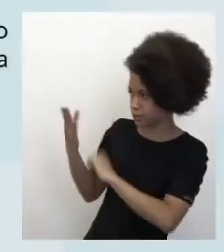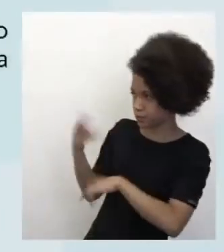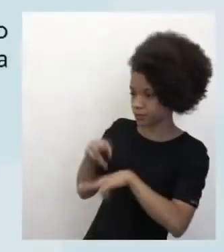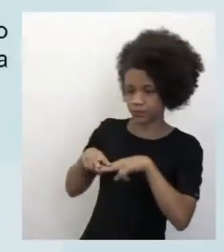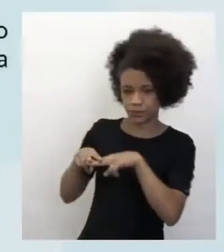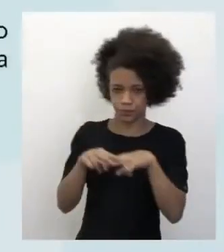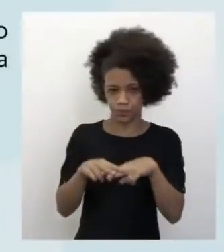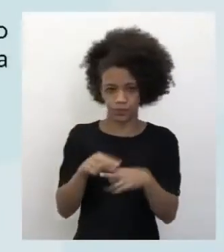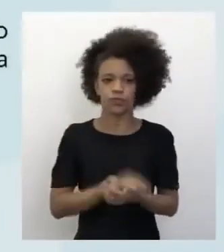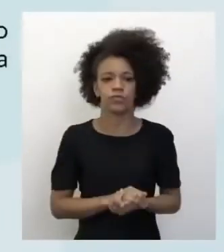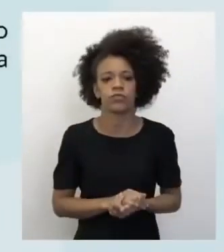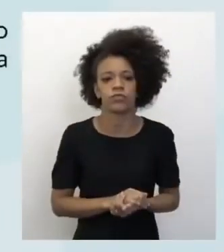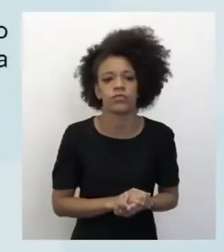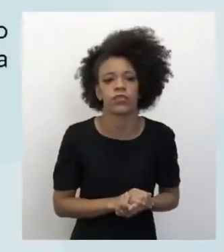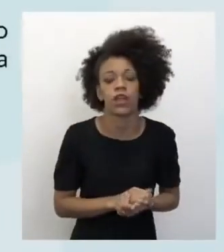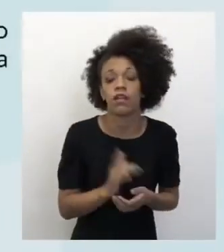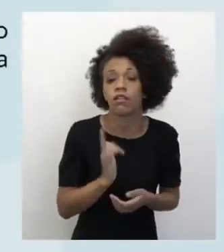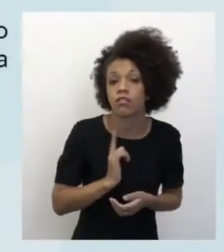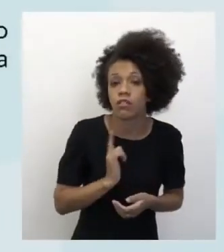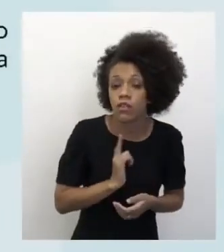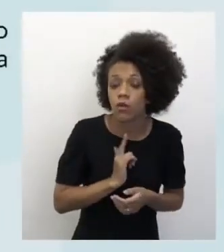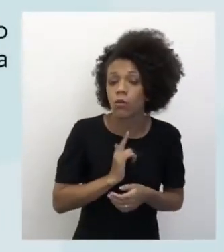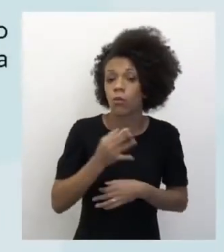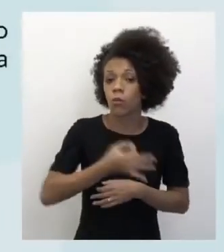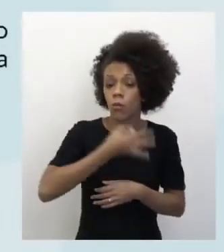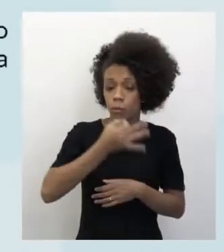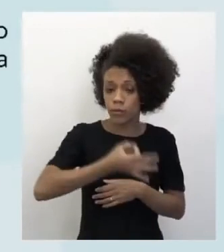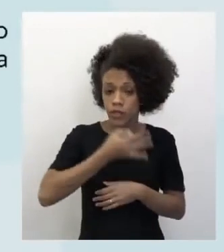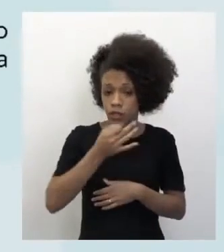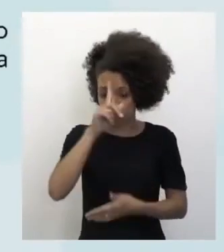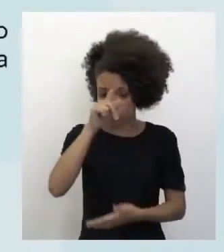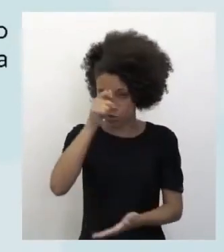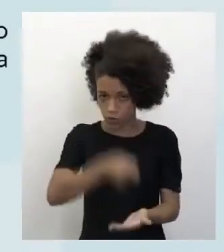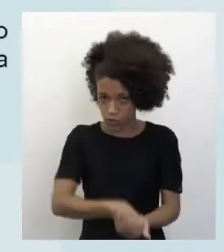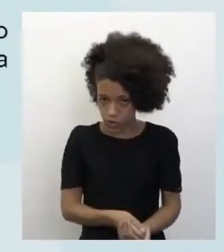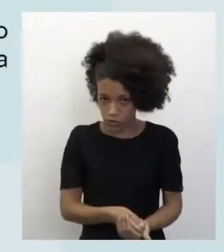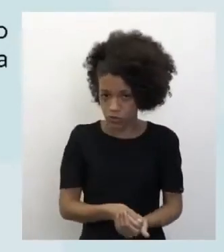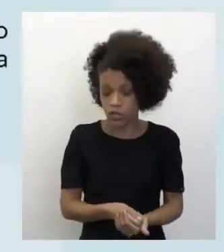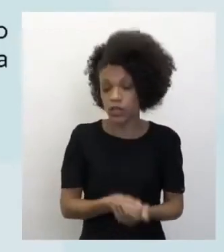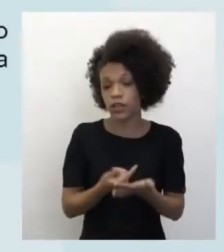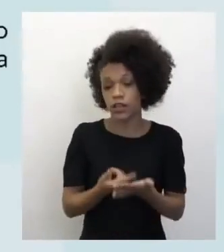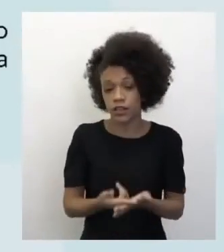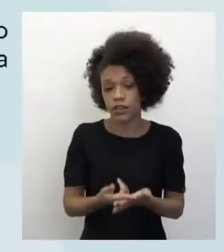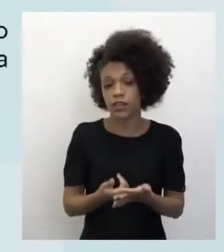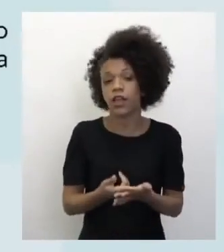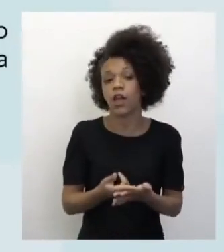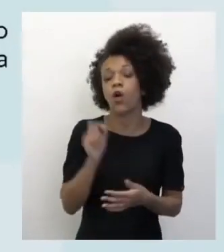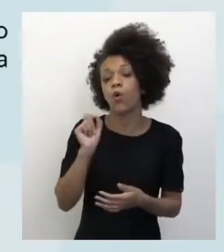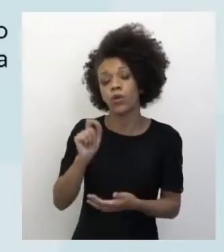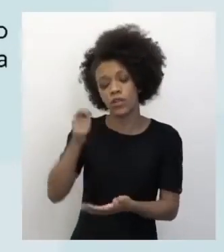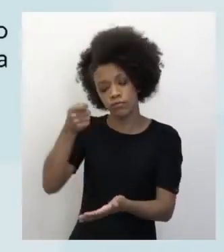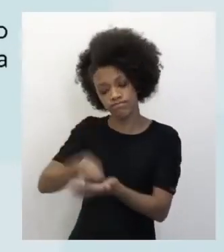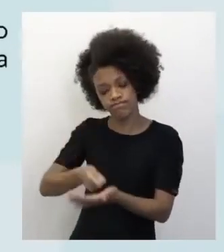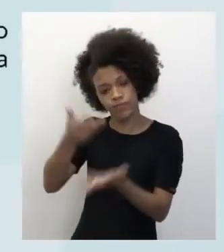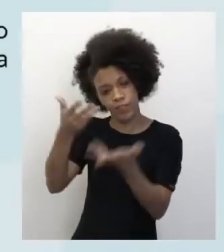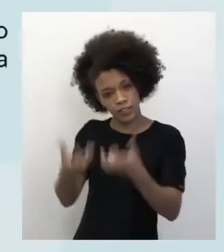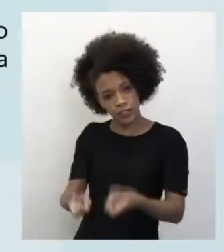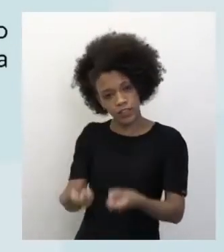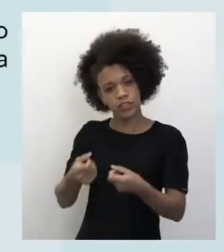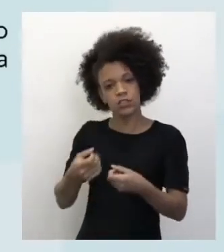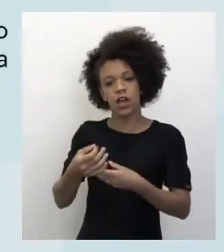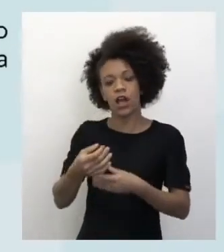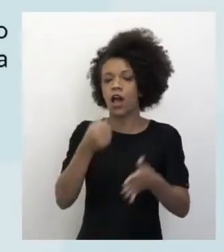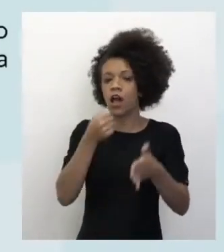aí. Existe o argumento de autoridade, que ele é o que valida a tese defendida